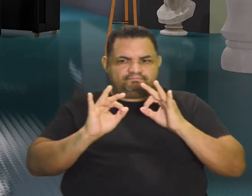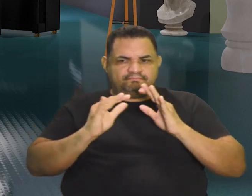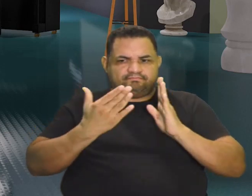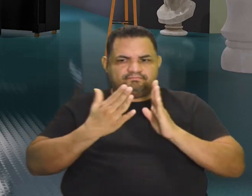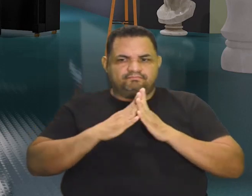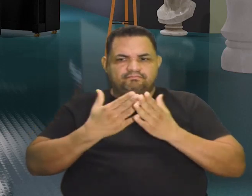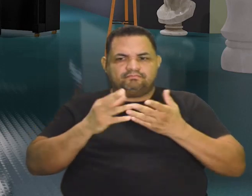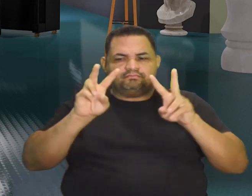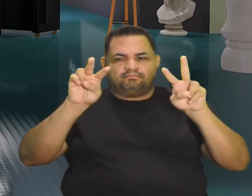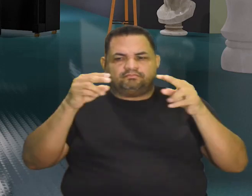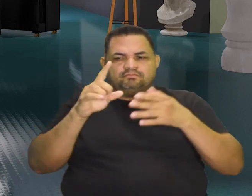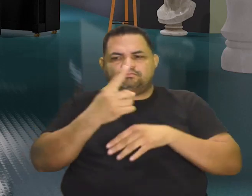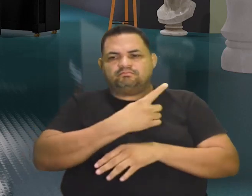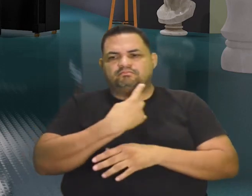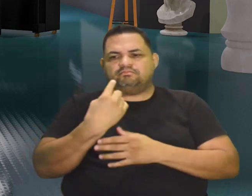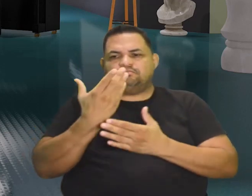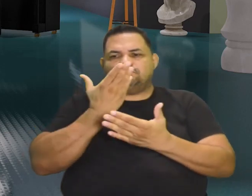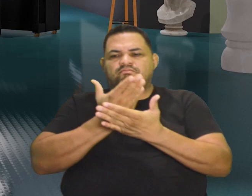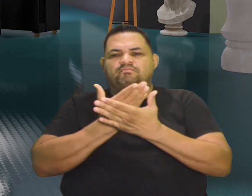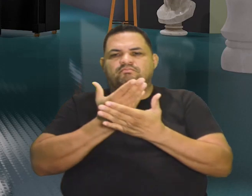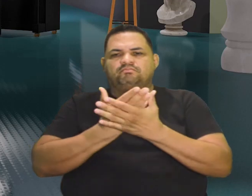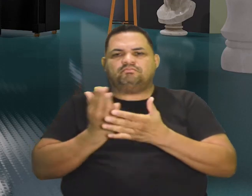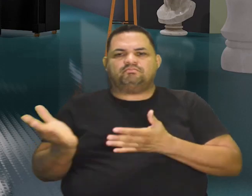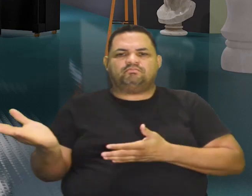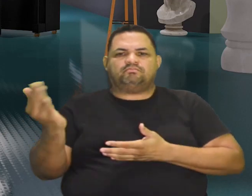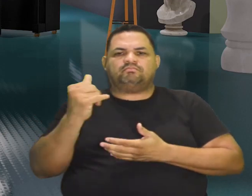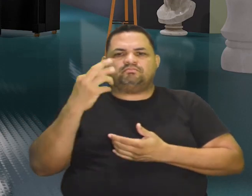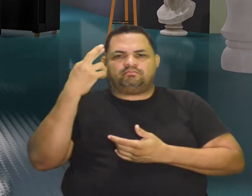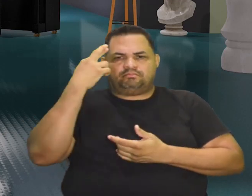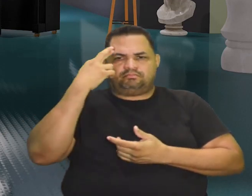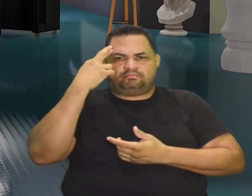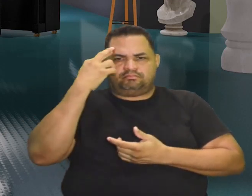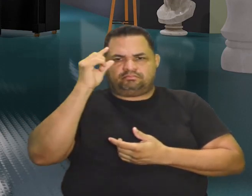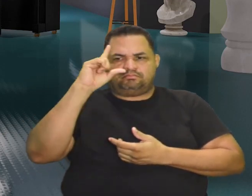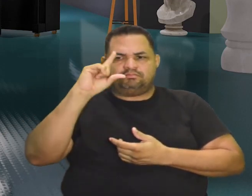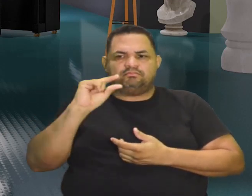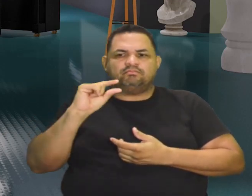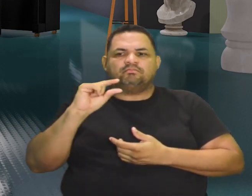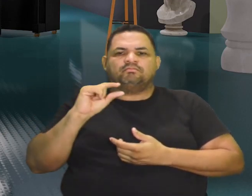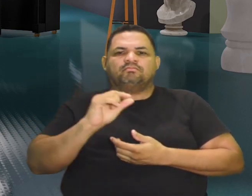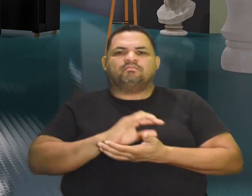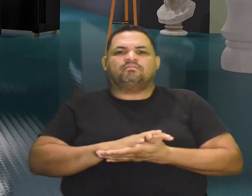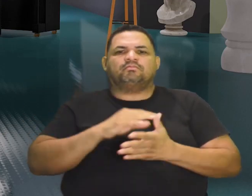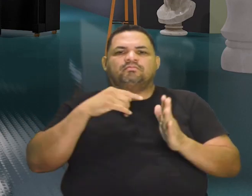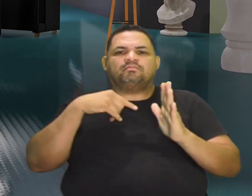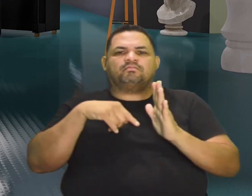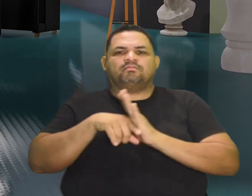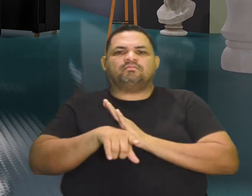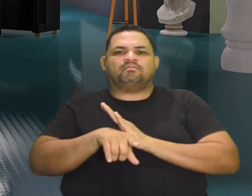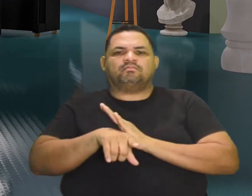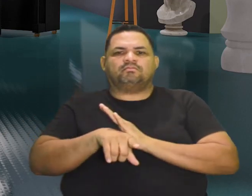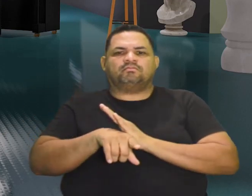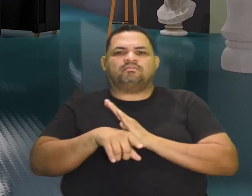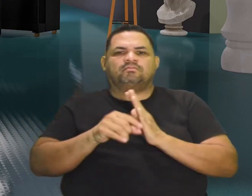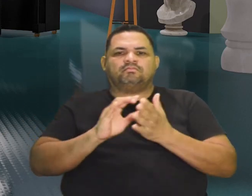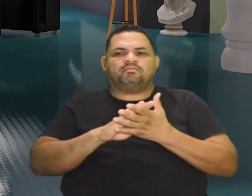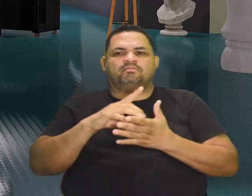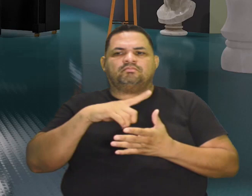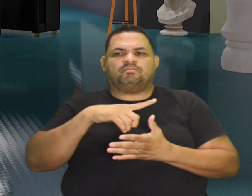esses temas, né, que nós vamos abordando. Então, vamos refletir um pouquinho. Vamos para um quiz que eu trouxe uma obra,